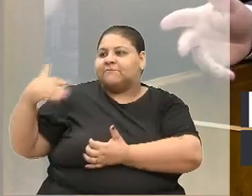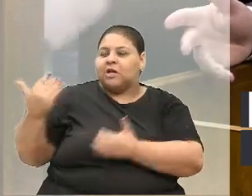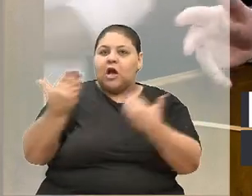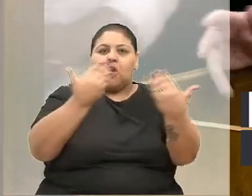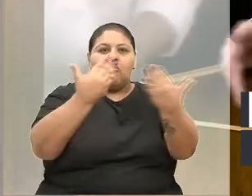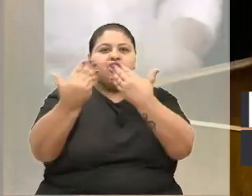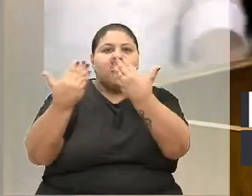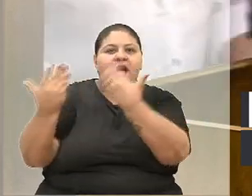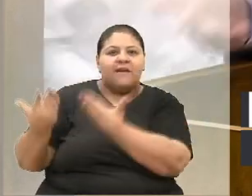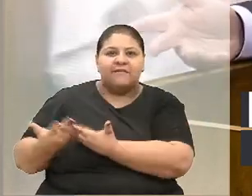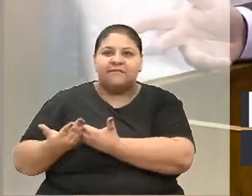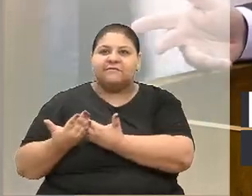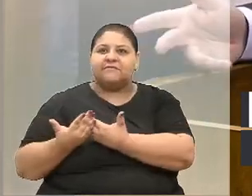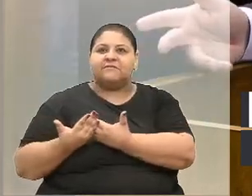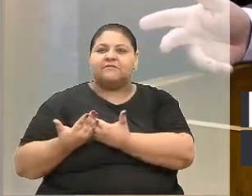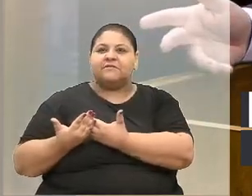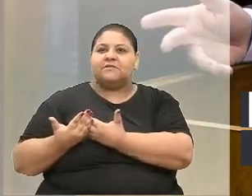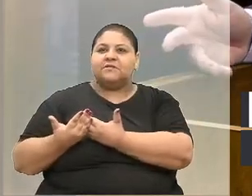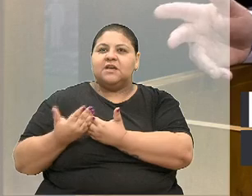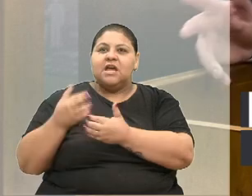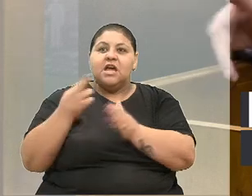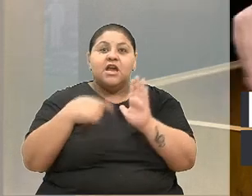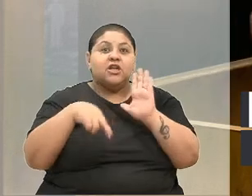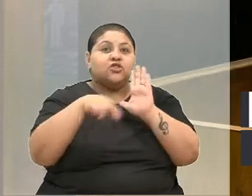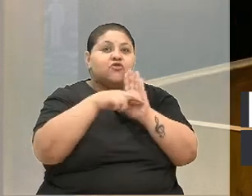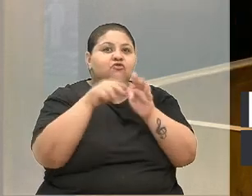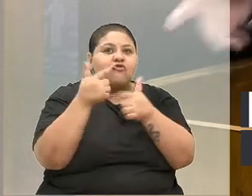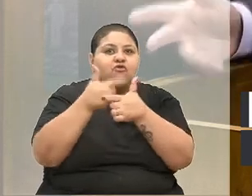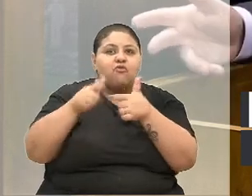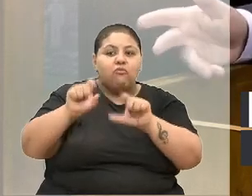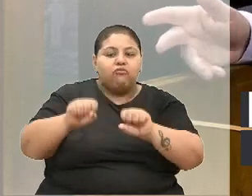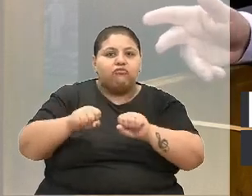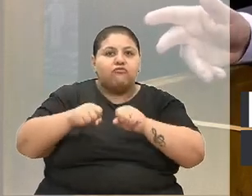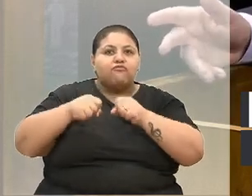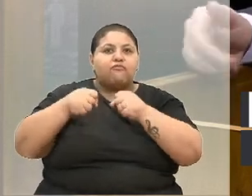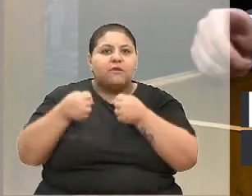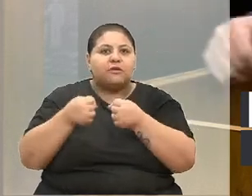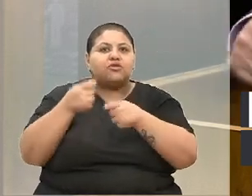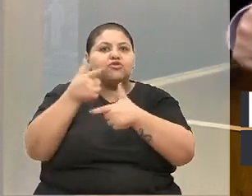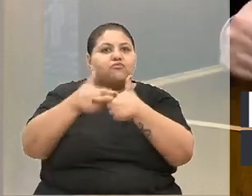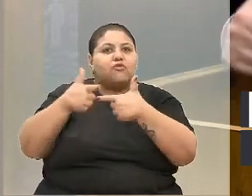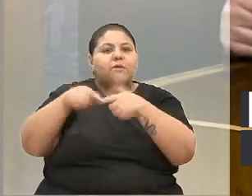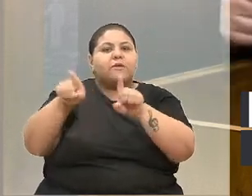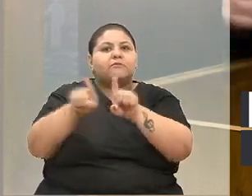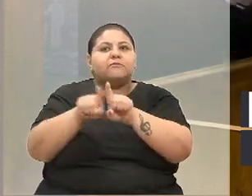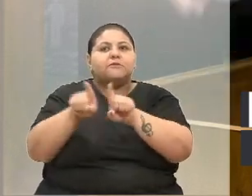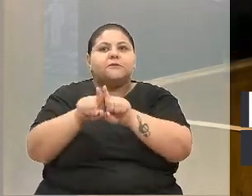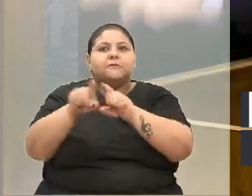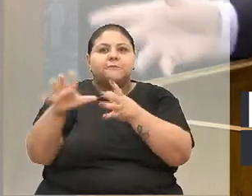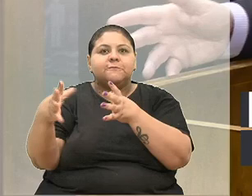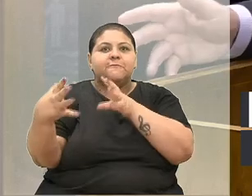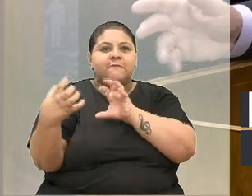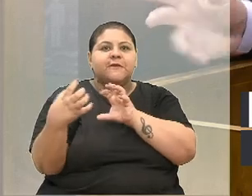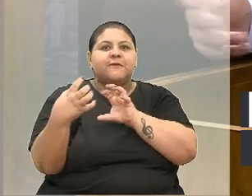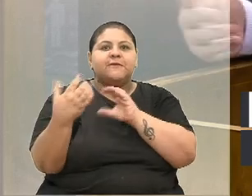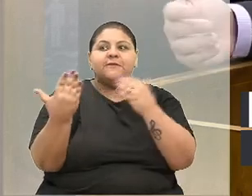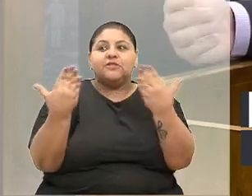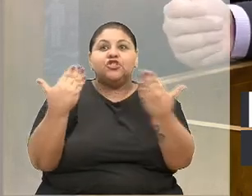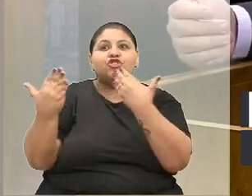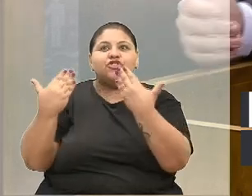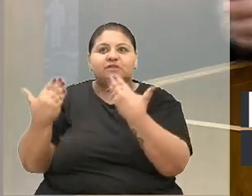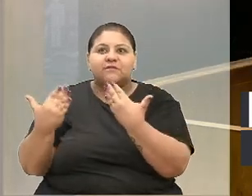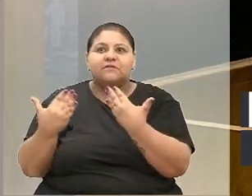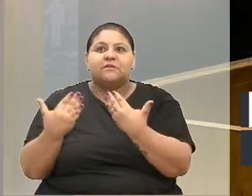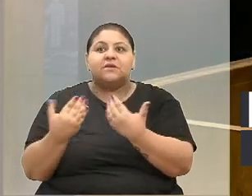conversa, o diálogo, as resoluções de problemas, o enfrentamento de problemas, o enfrentamento do diálogo, das discussões, e